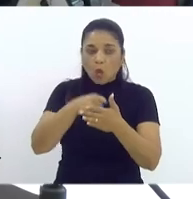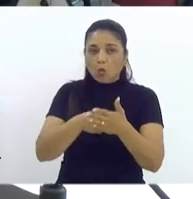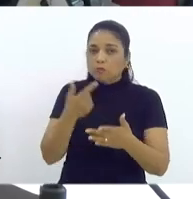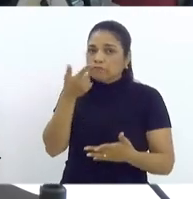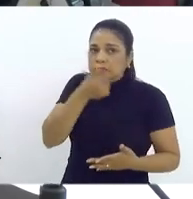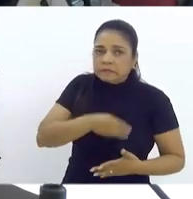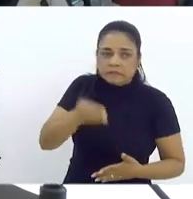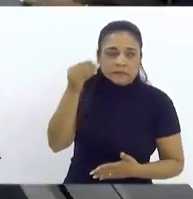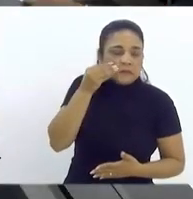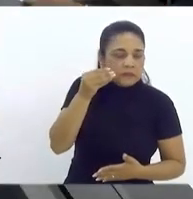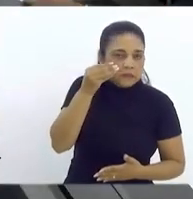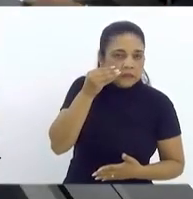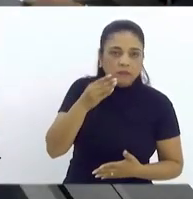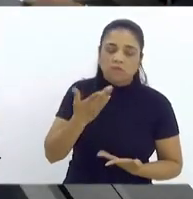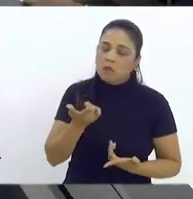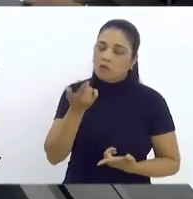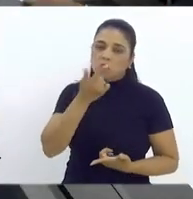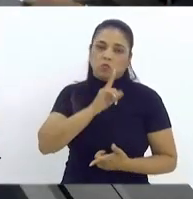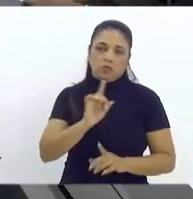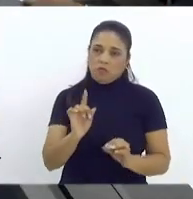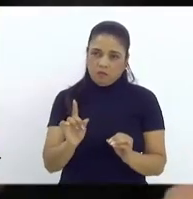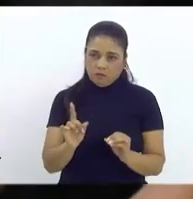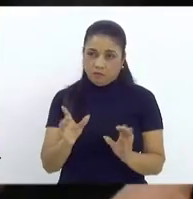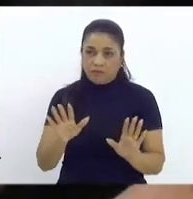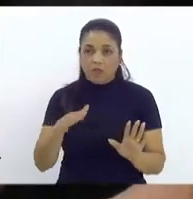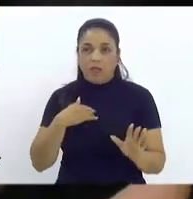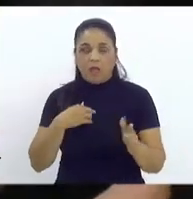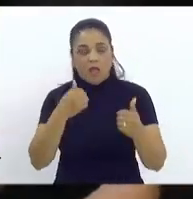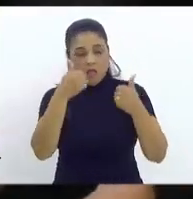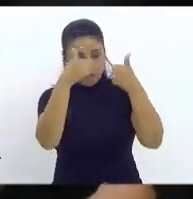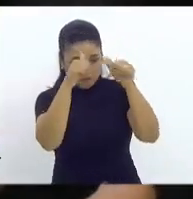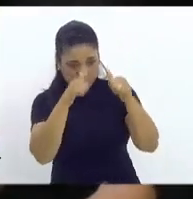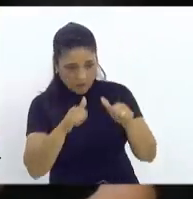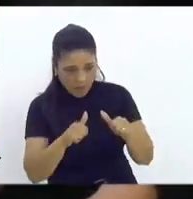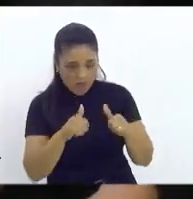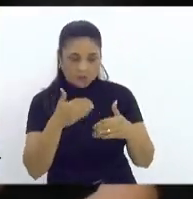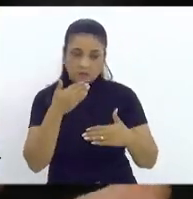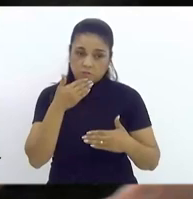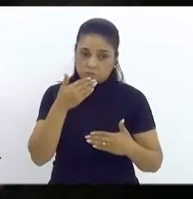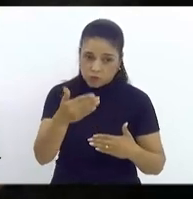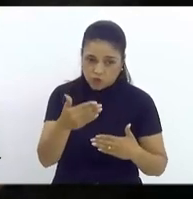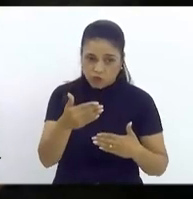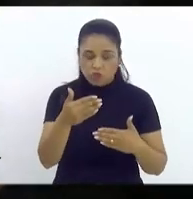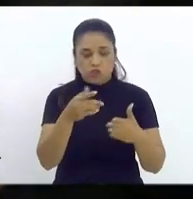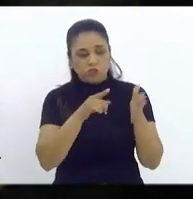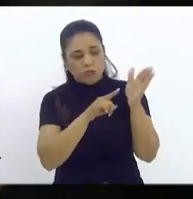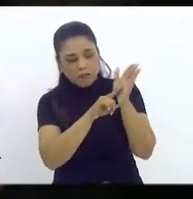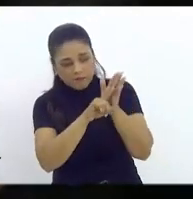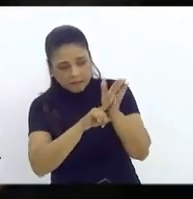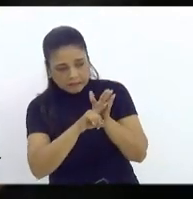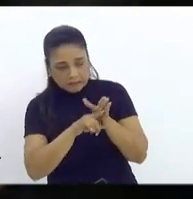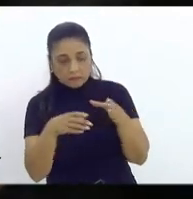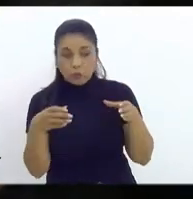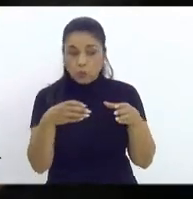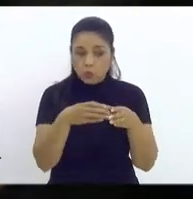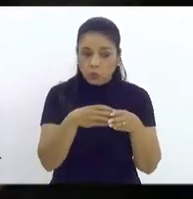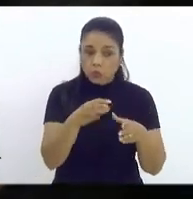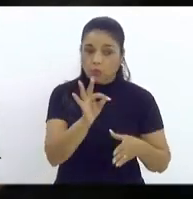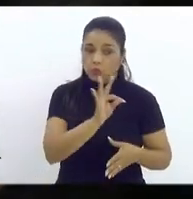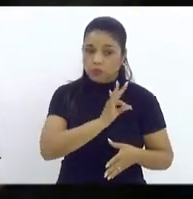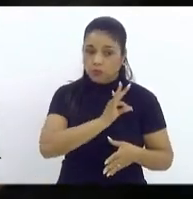consegue. Todas as análises, todas as solicitações são avaliadas por questões técnicas, de